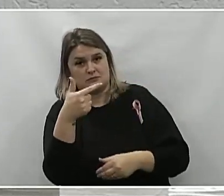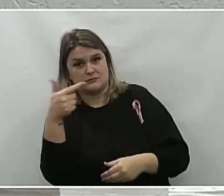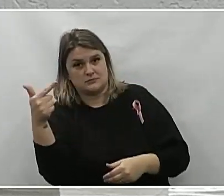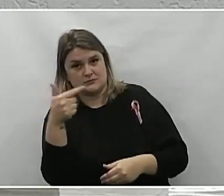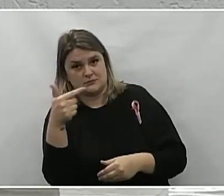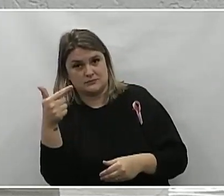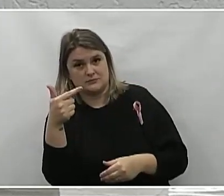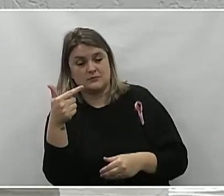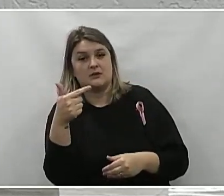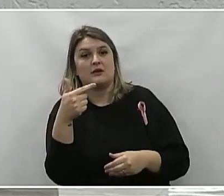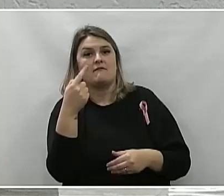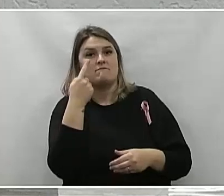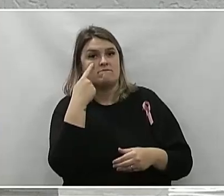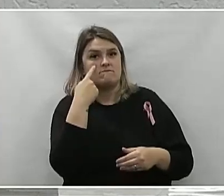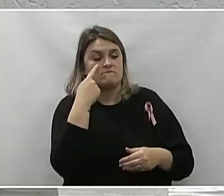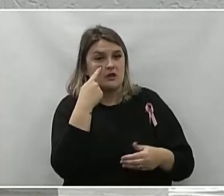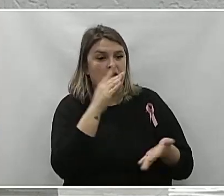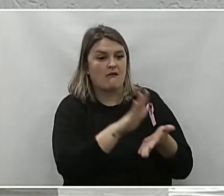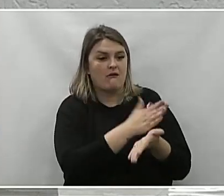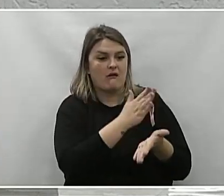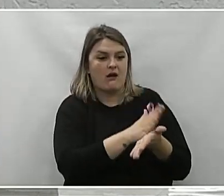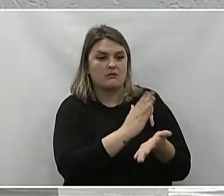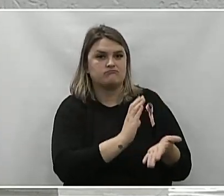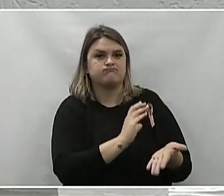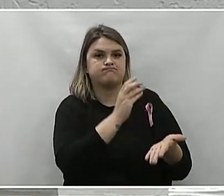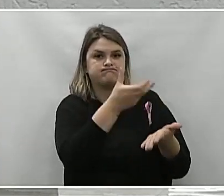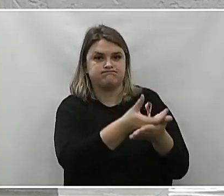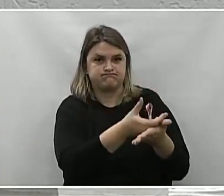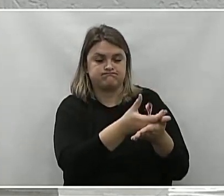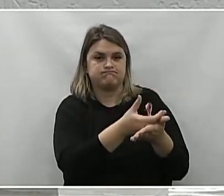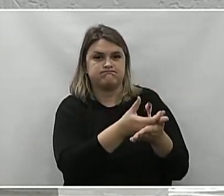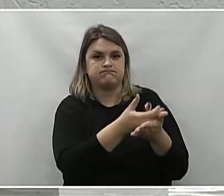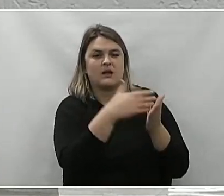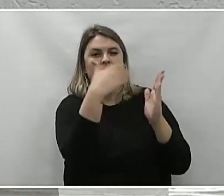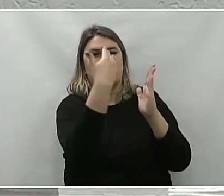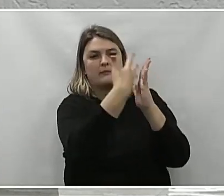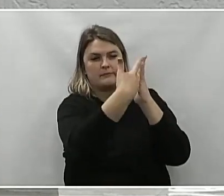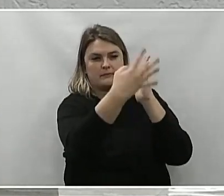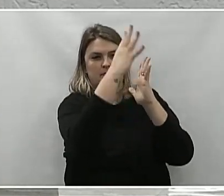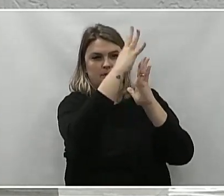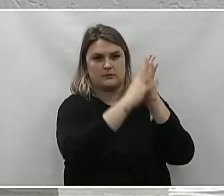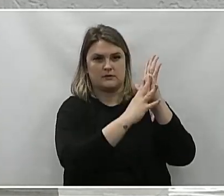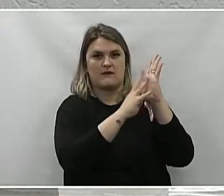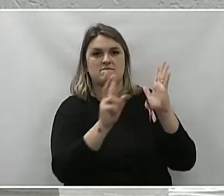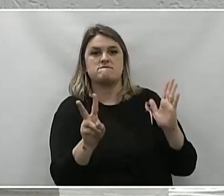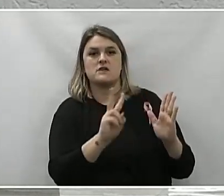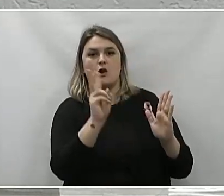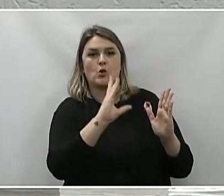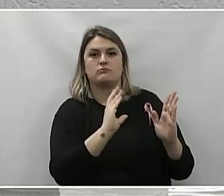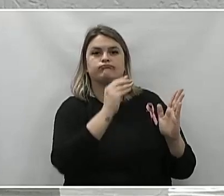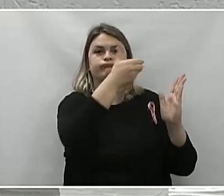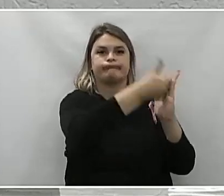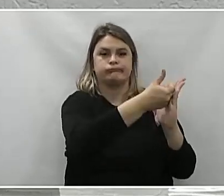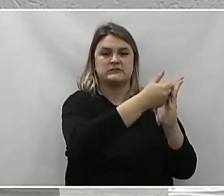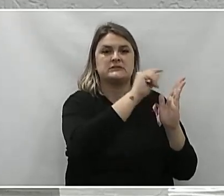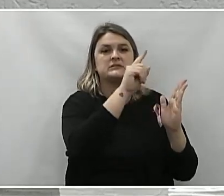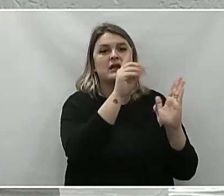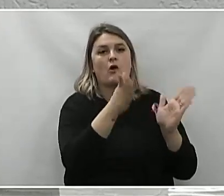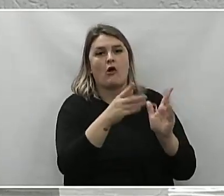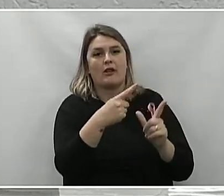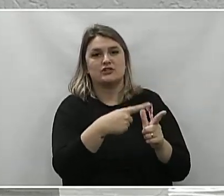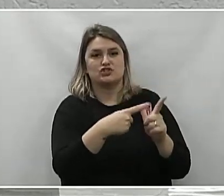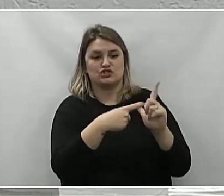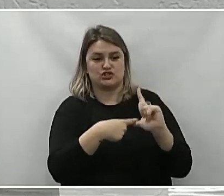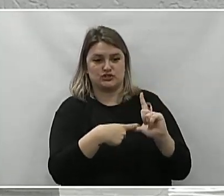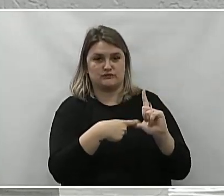2015 a 2020 despesas e investimentos relação de entradas e saídas considerando a